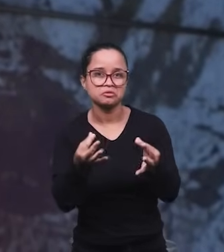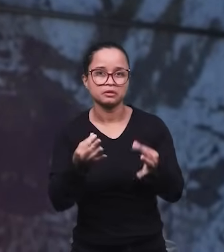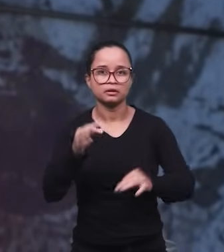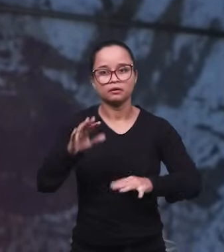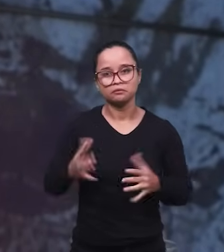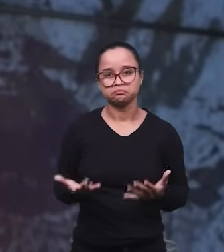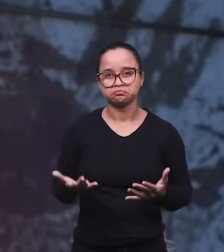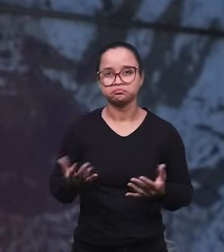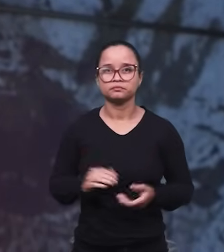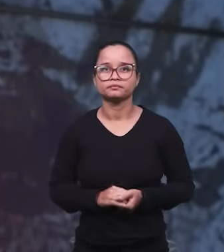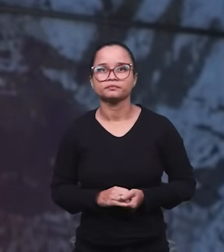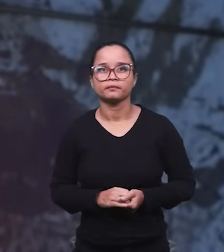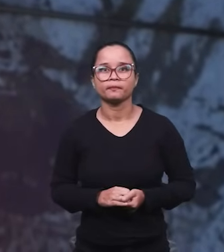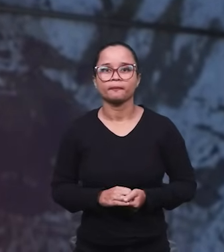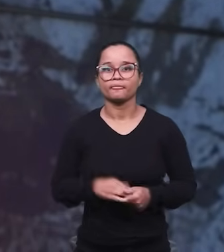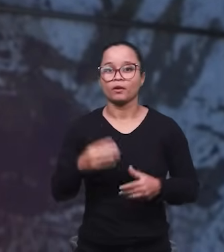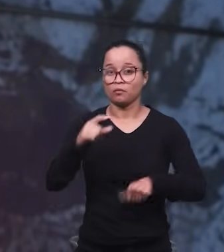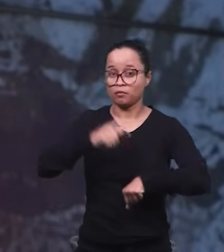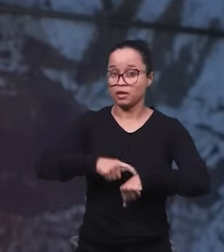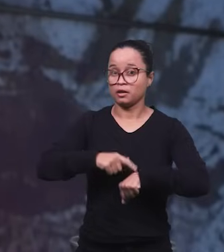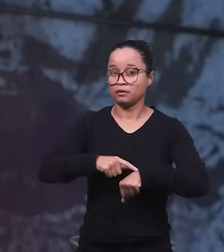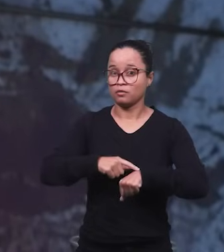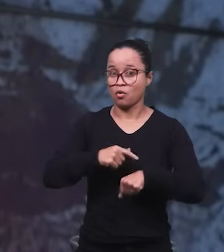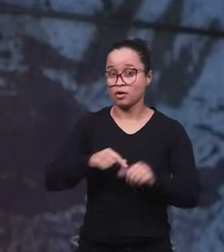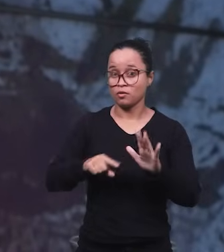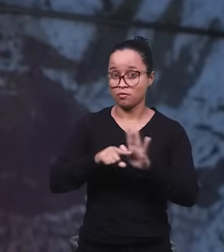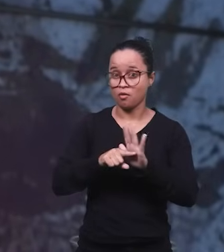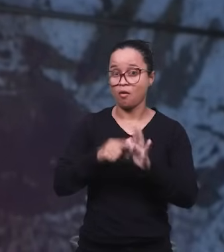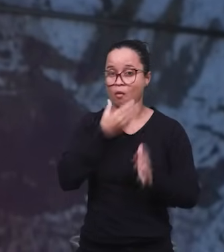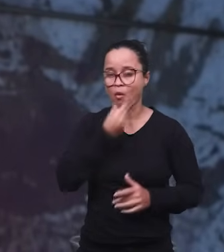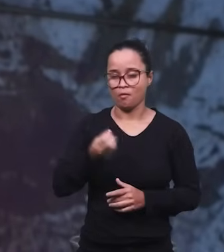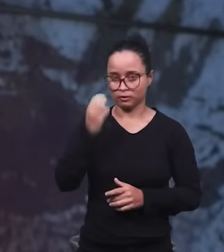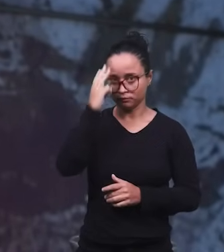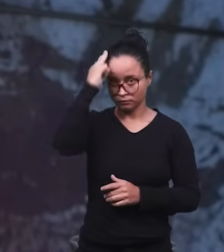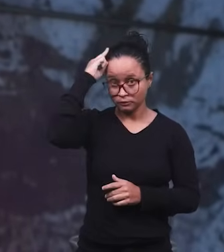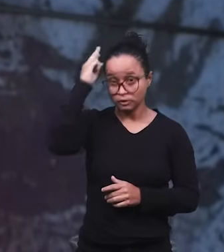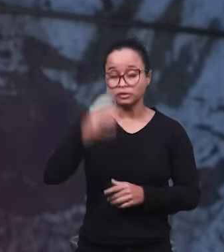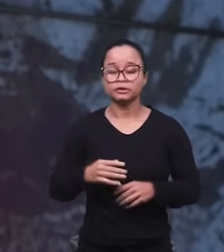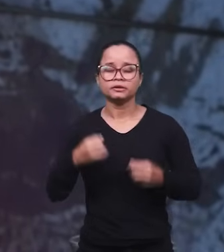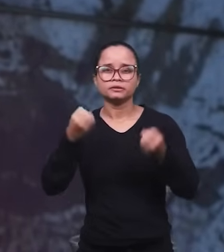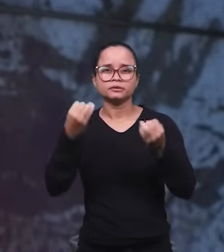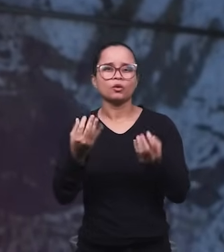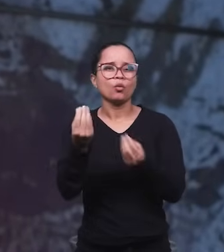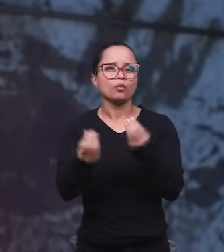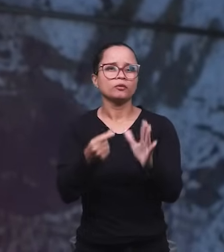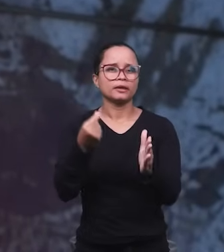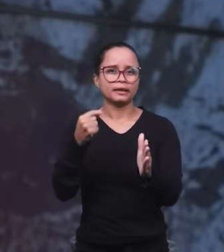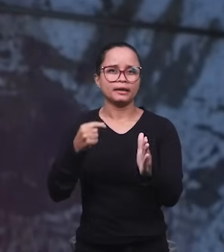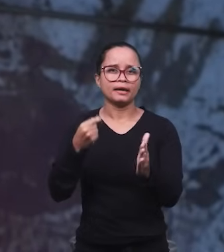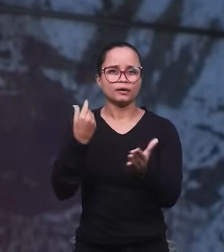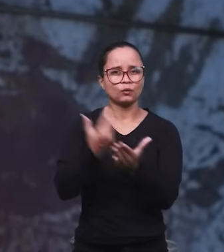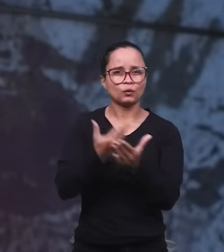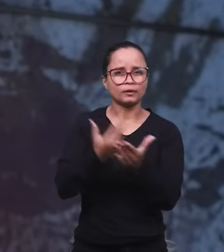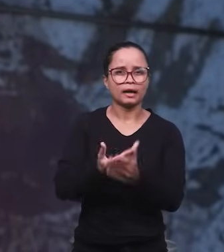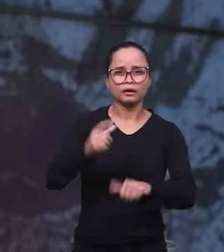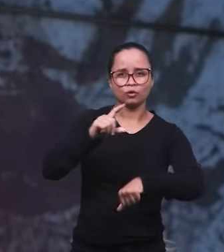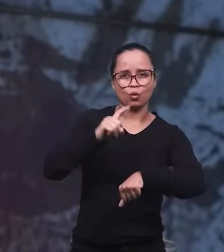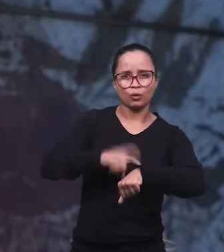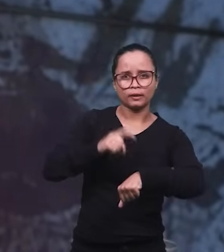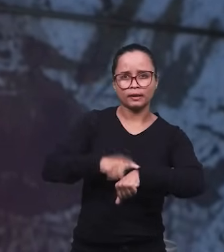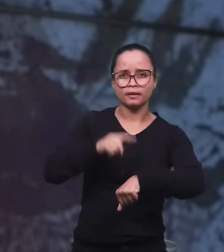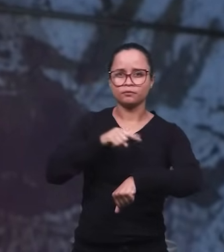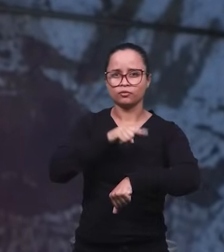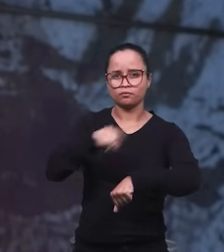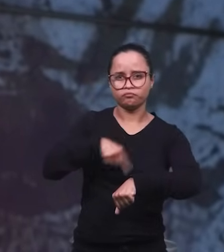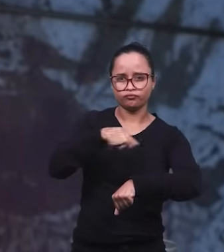Então independe, quando Newton ele disse como que é estudado o tempo, ele falou